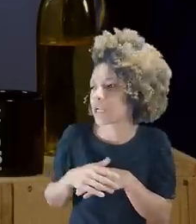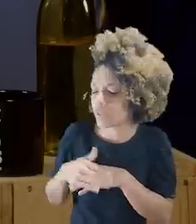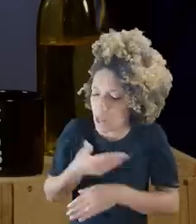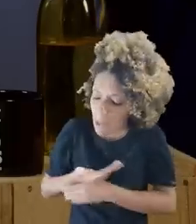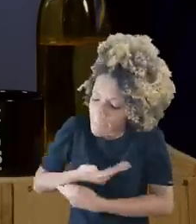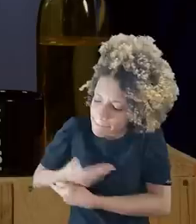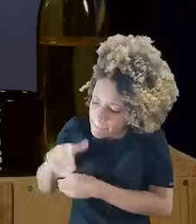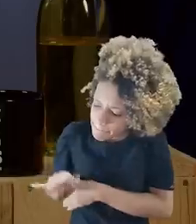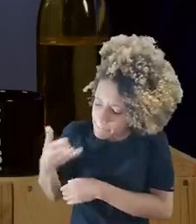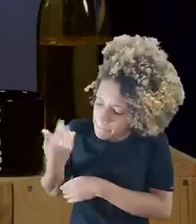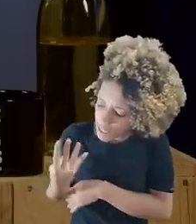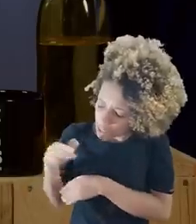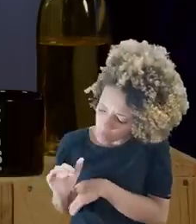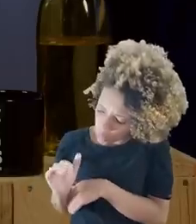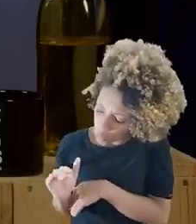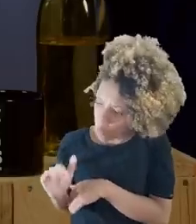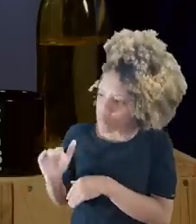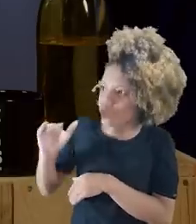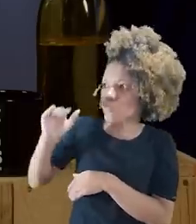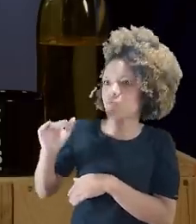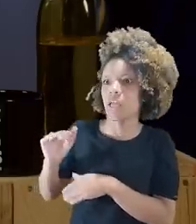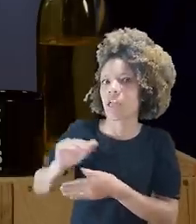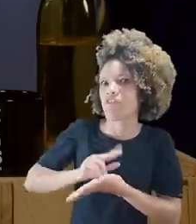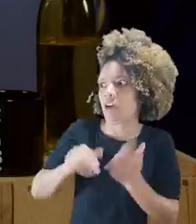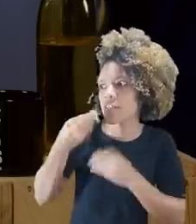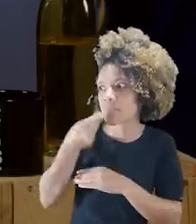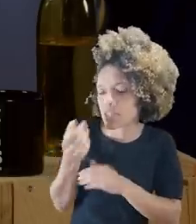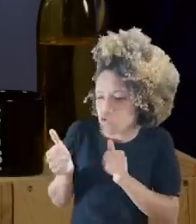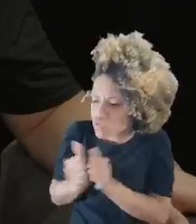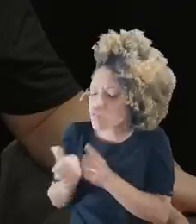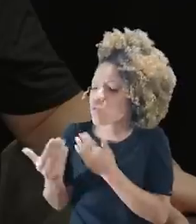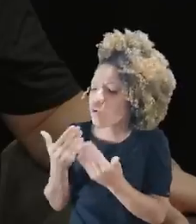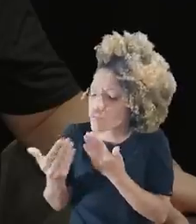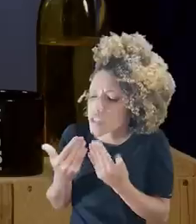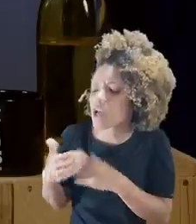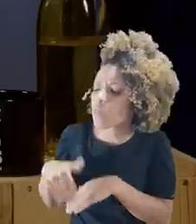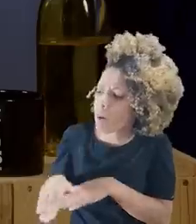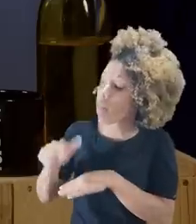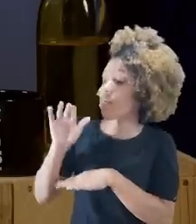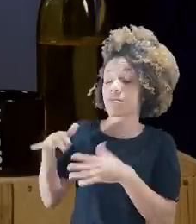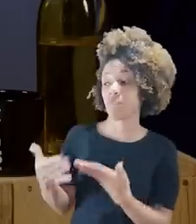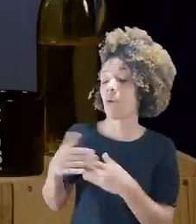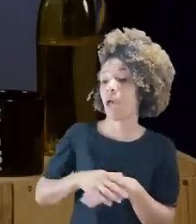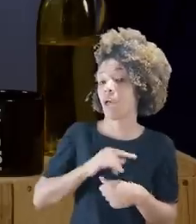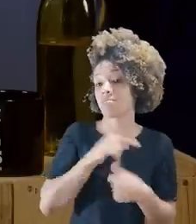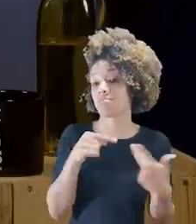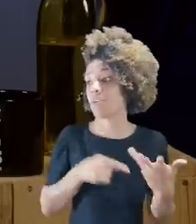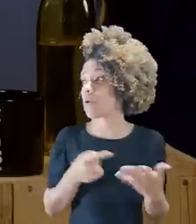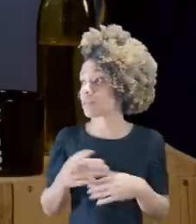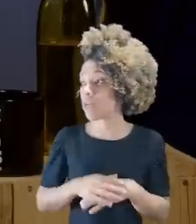sentado ele podia 10 horas da manhã ele podia estar dormindo né Sim sim e então assim para mim